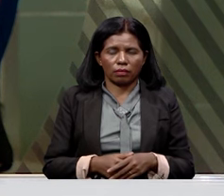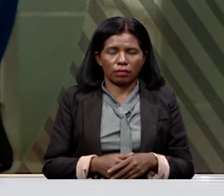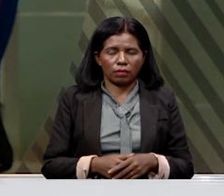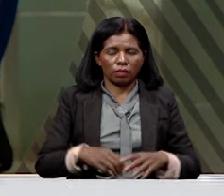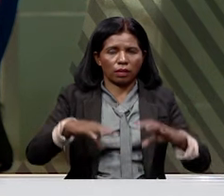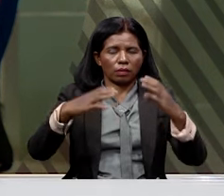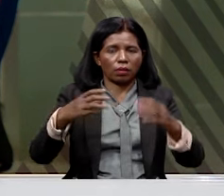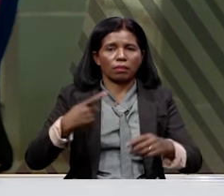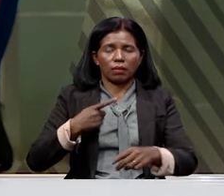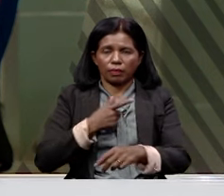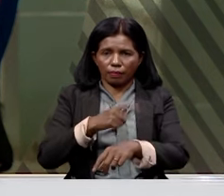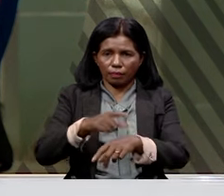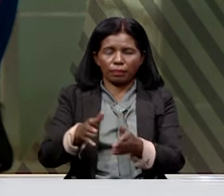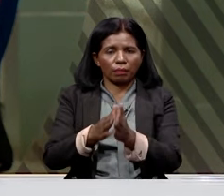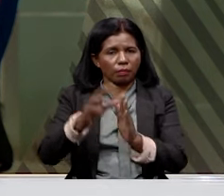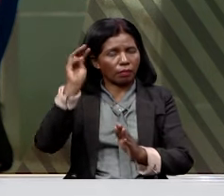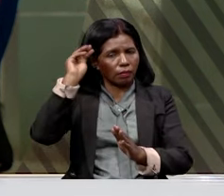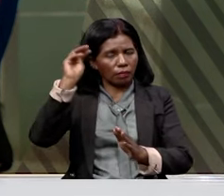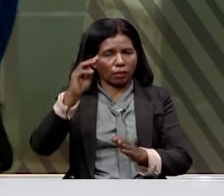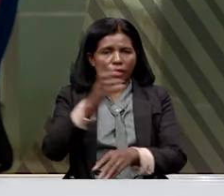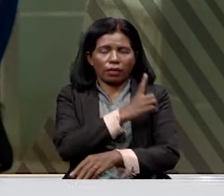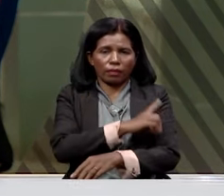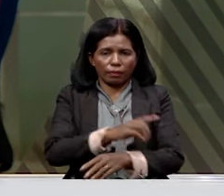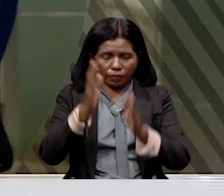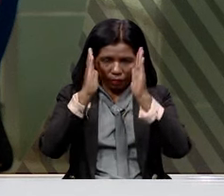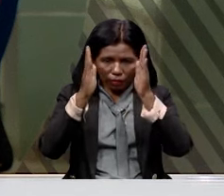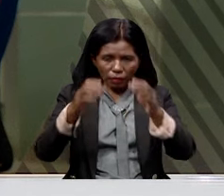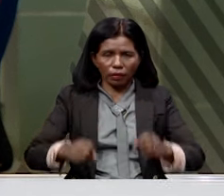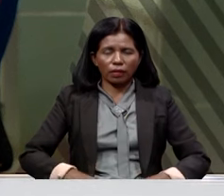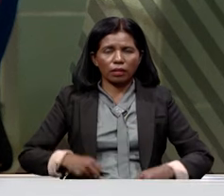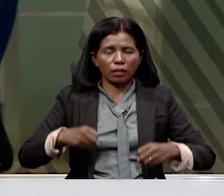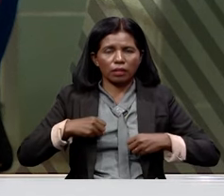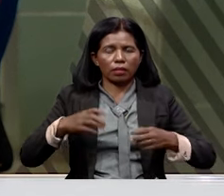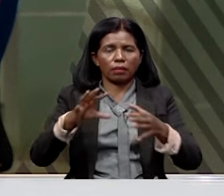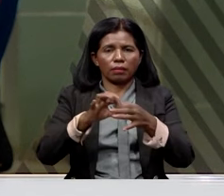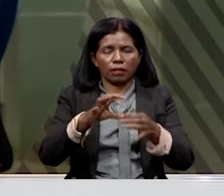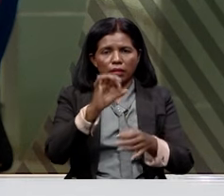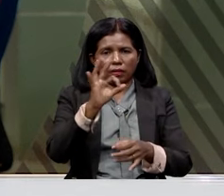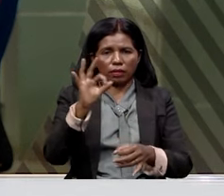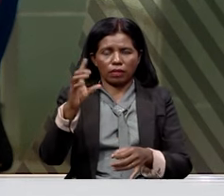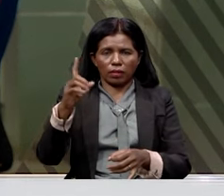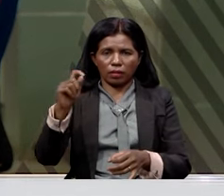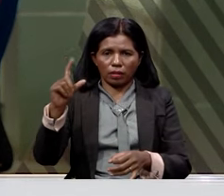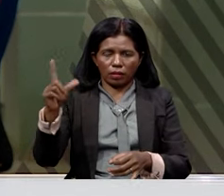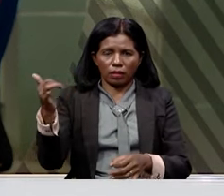Comissão do Parlamento Nacional, o Ministério da Defesa, dá atenção à condição de saúde, membro e fibra telecira.